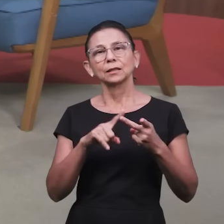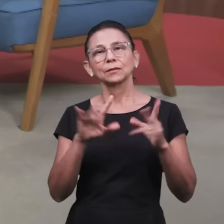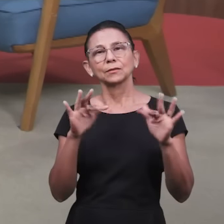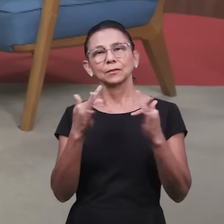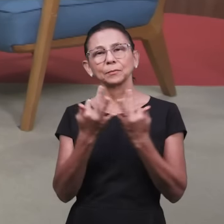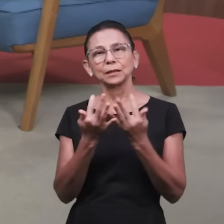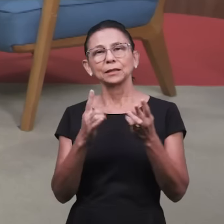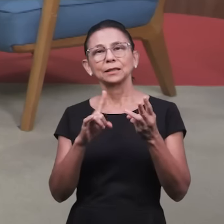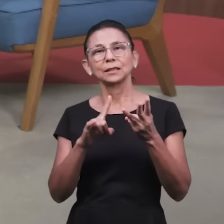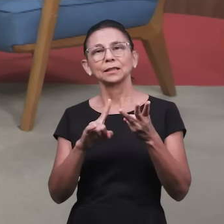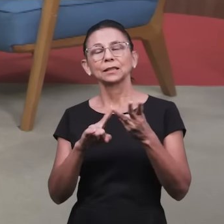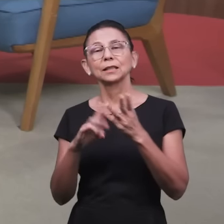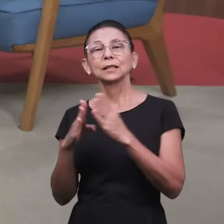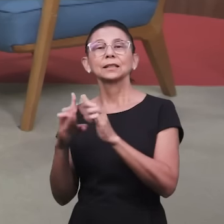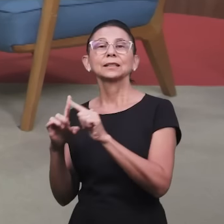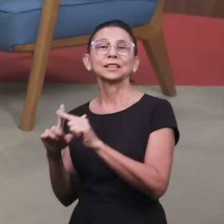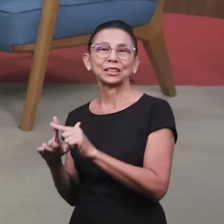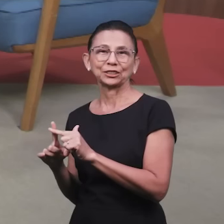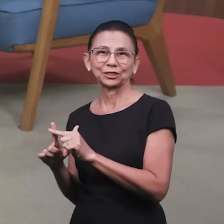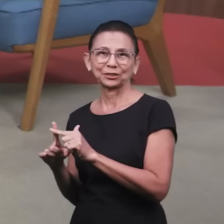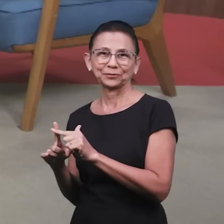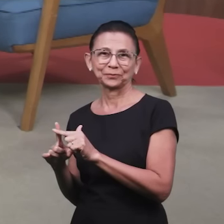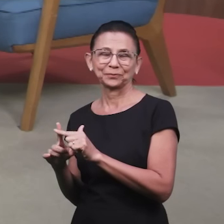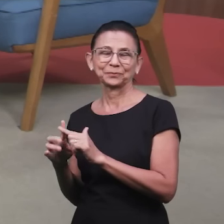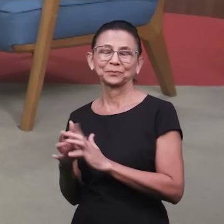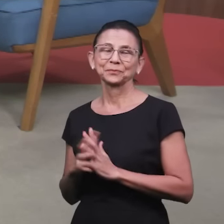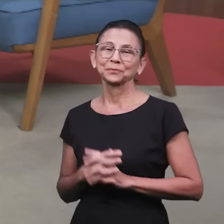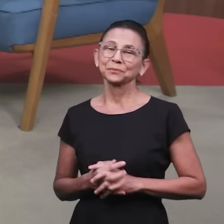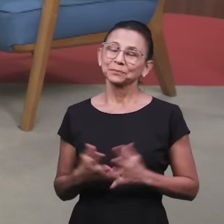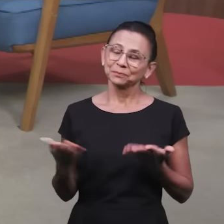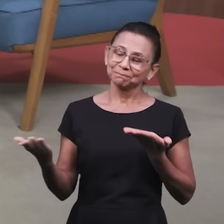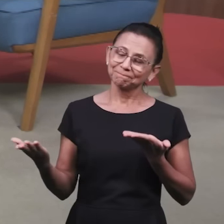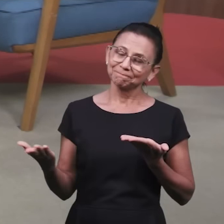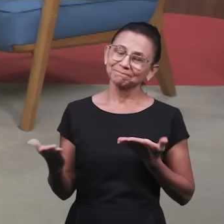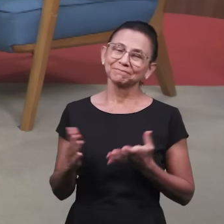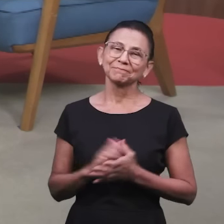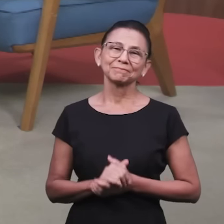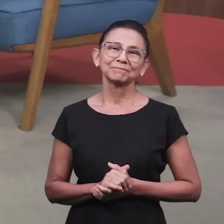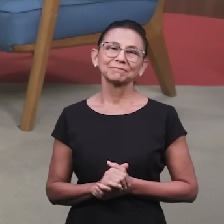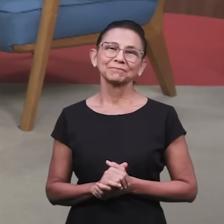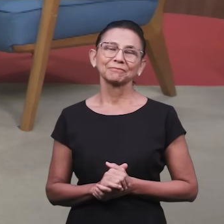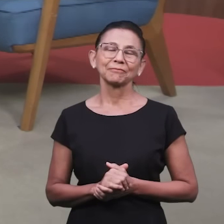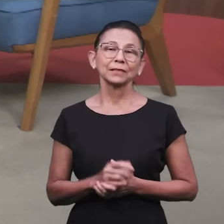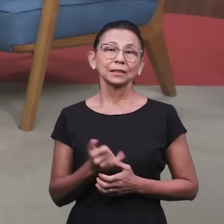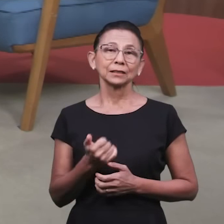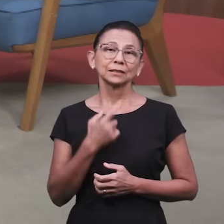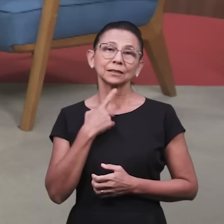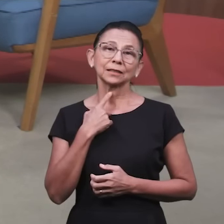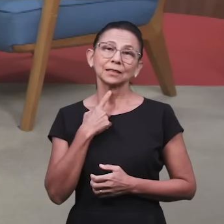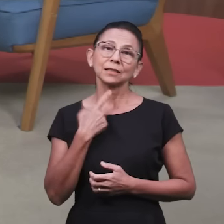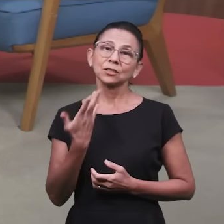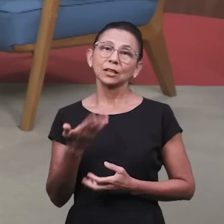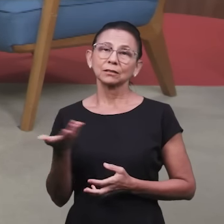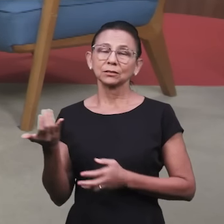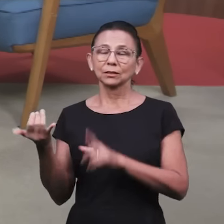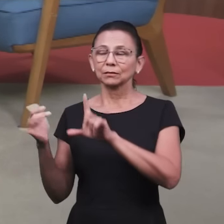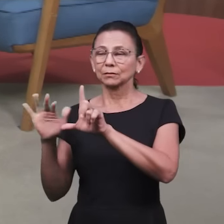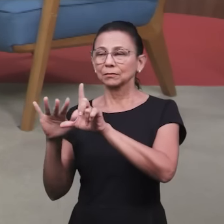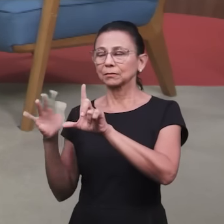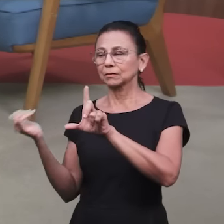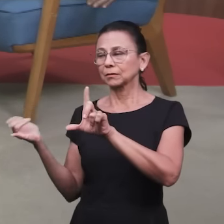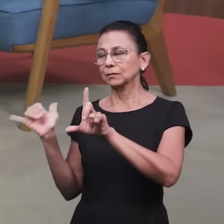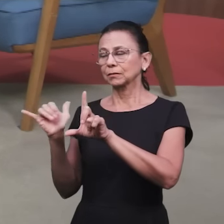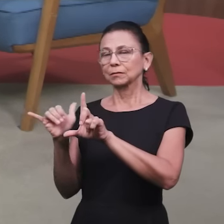família. Amém, tá aí. Então, se quiser participar, é só apontar a câmera do seu celular, o aparelho